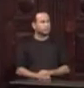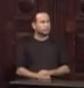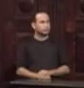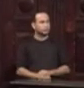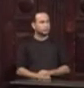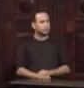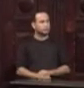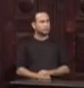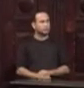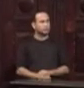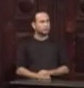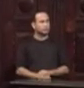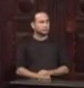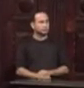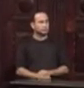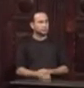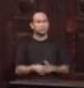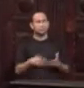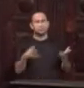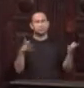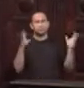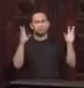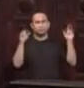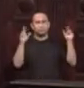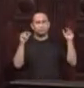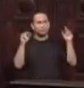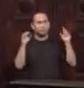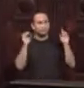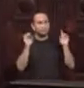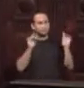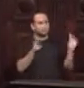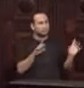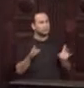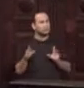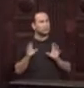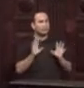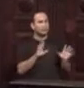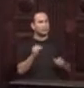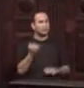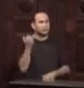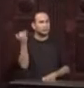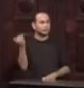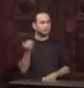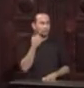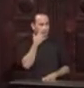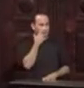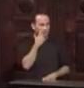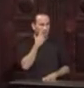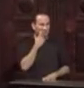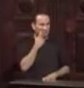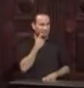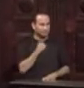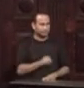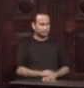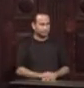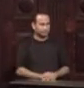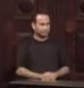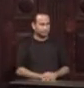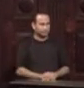em torno de uma questão específica, porém muito importante, qual seja